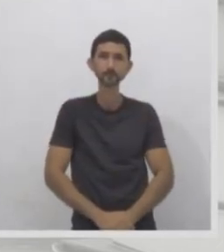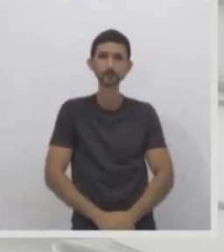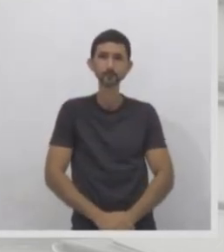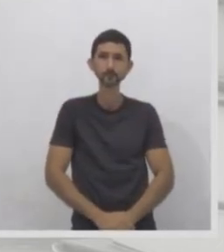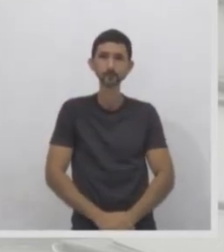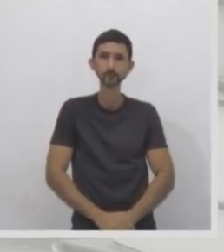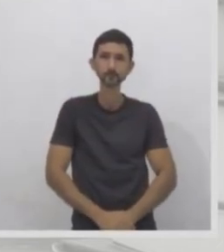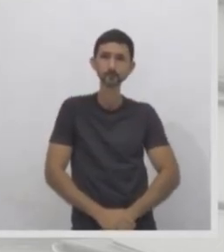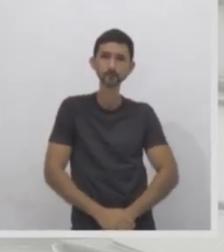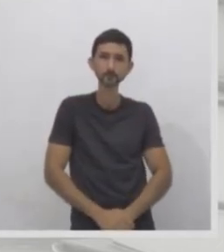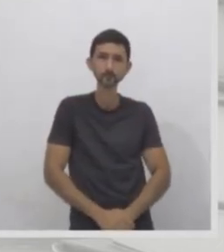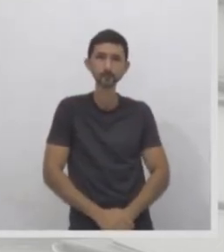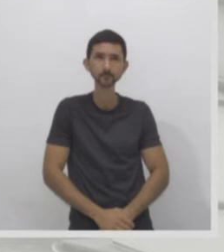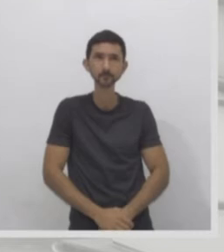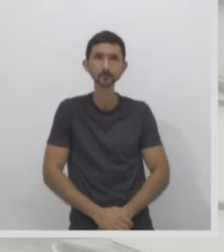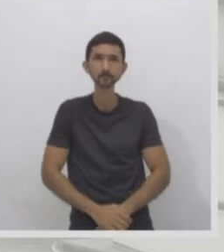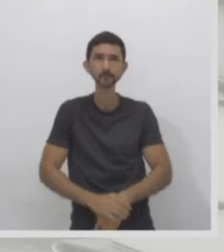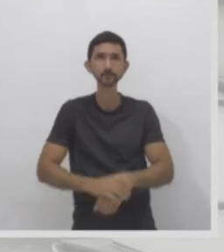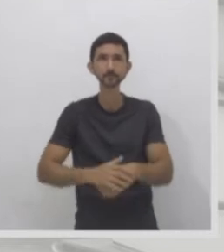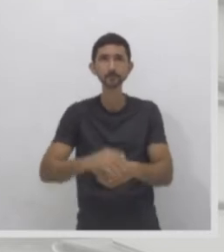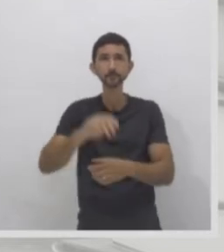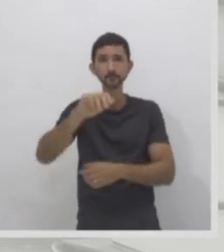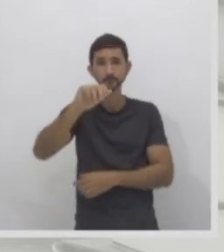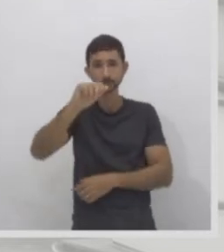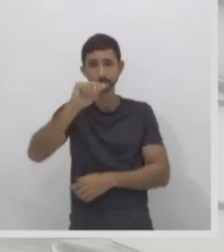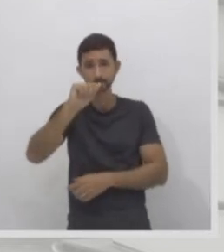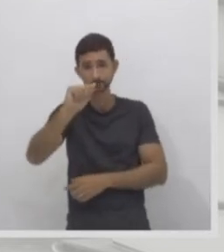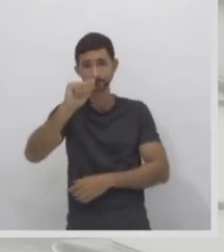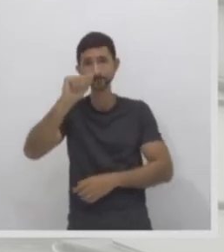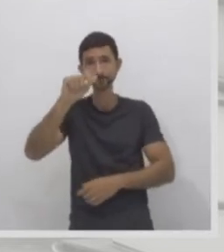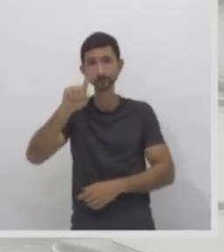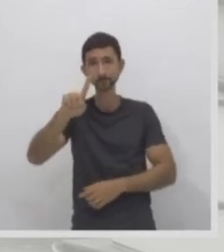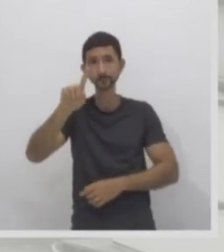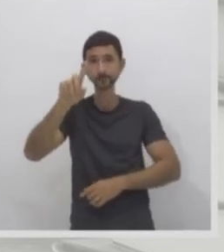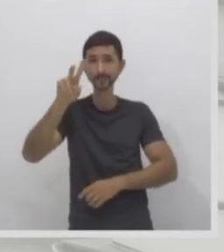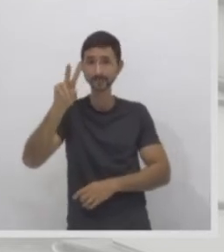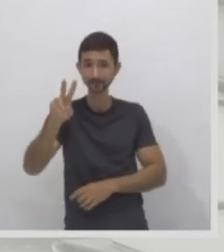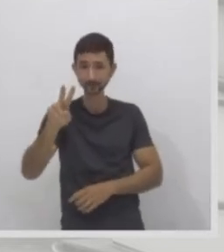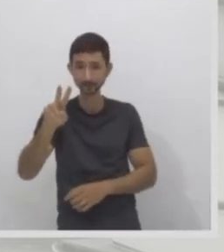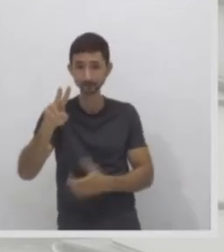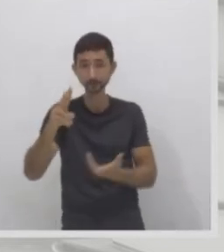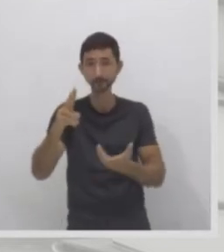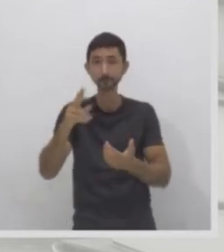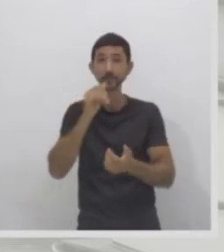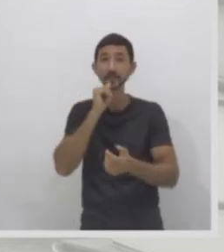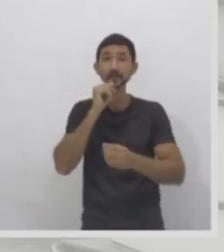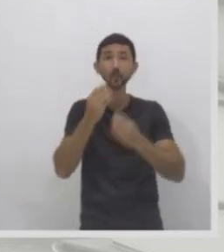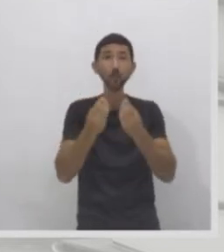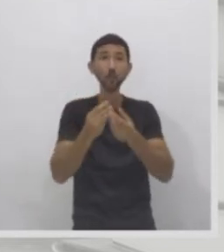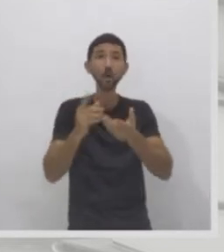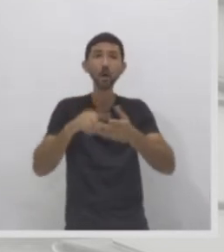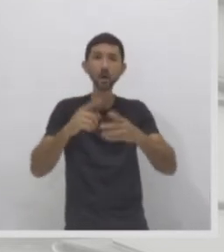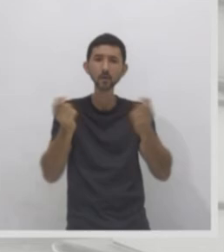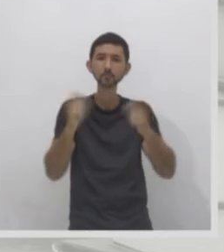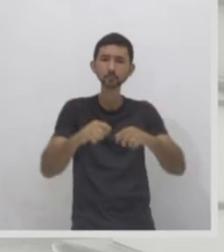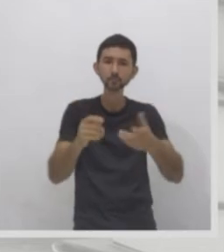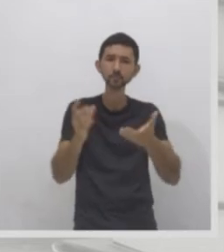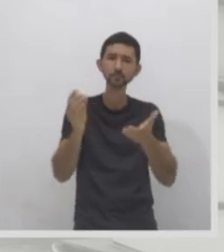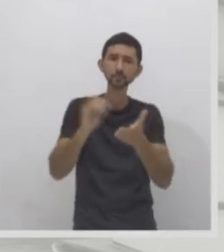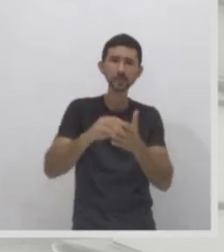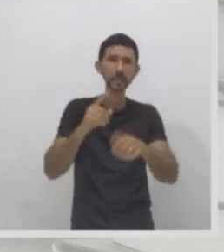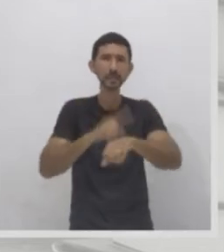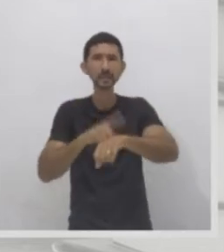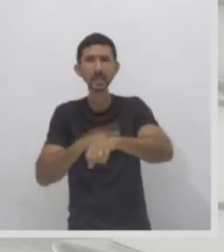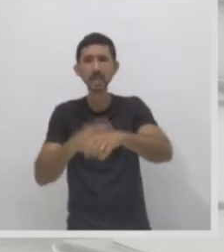O adjunto adverbial, para você entender, é um termo da oração que indica uma circunstância. E essa circunstância ela pode ser de tempo,